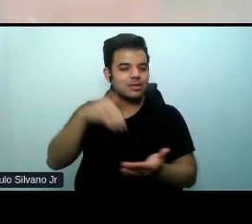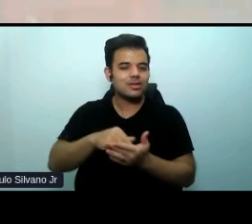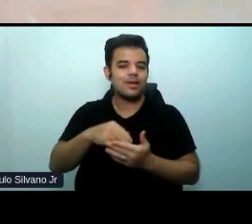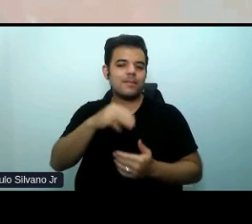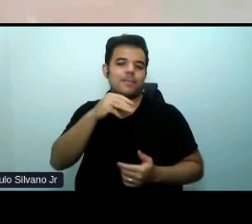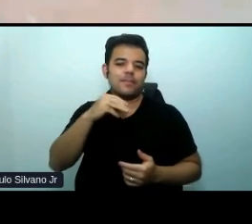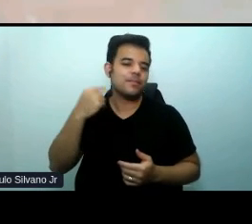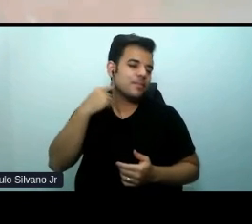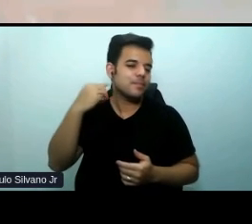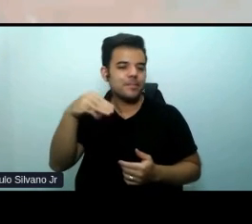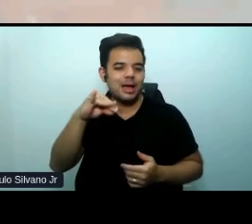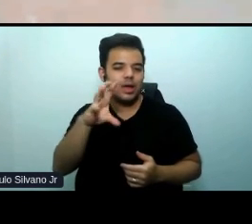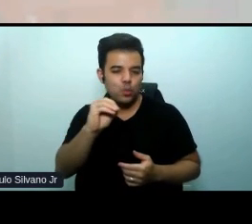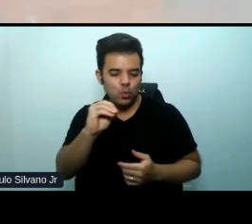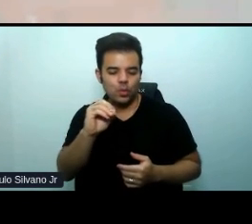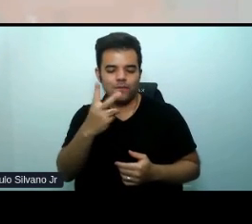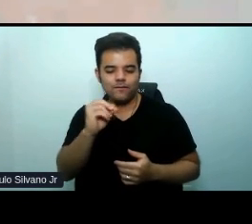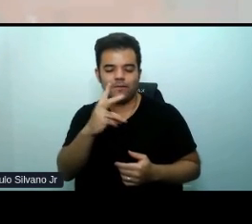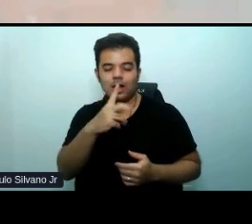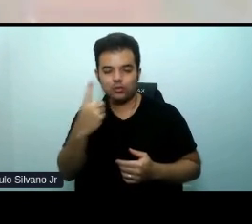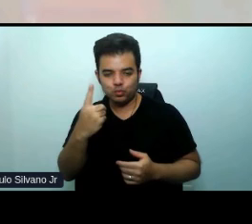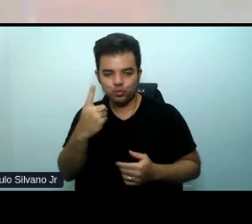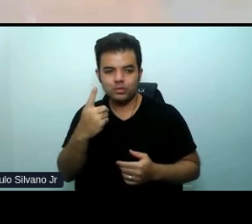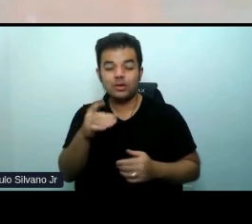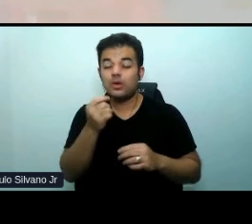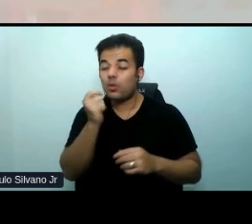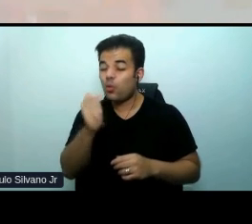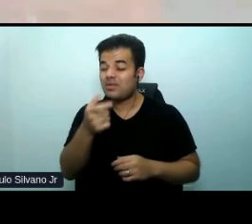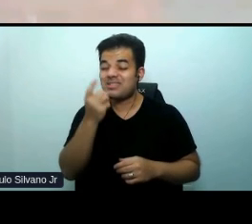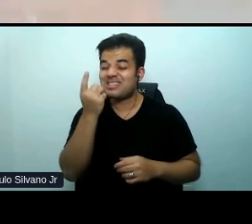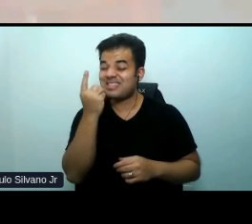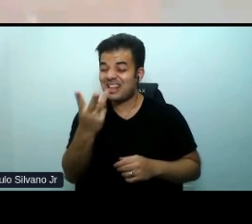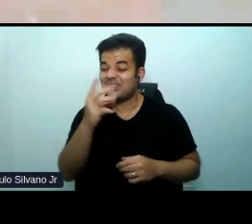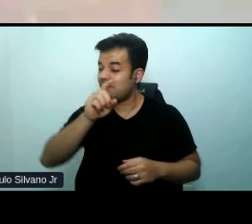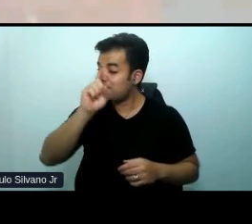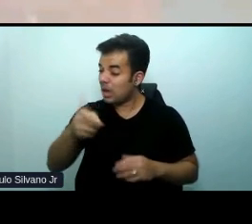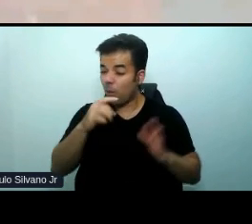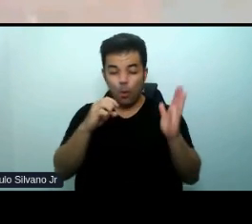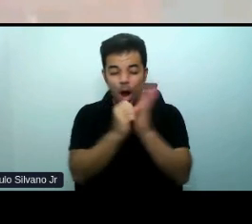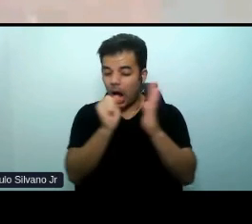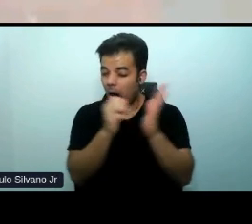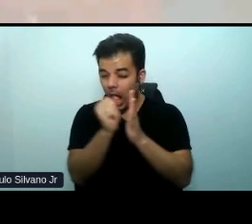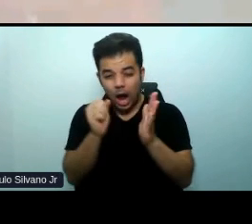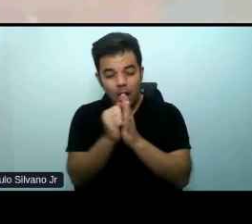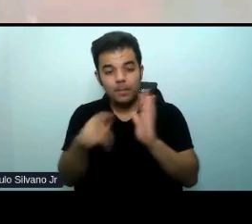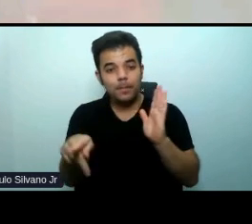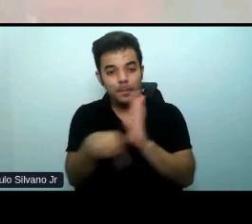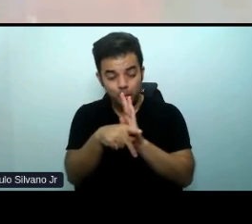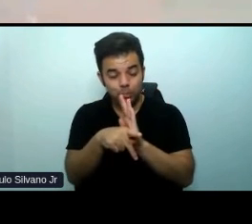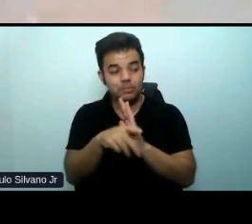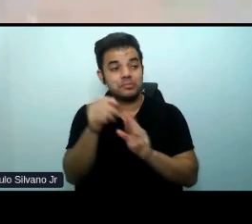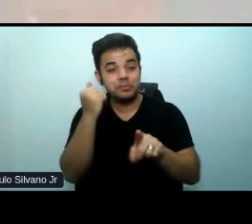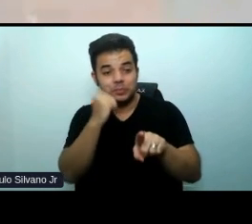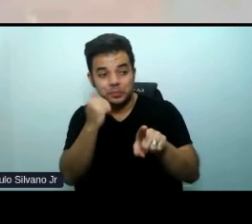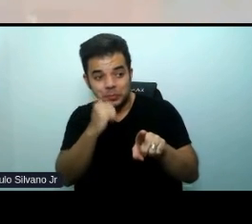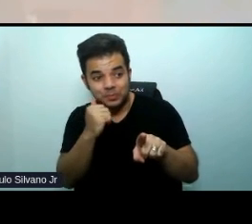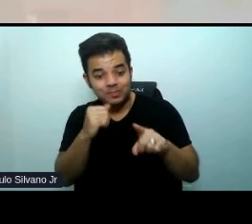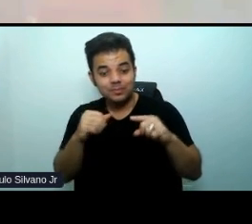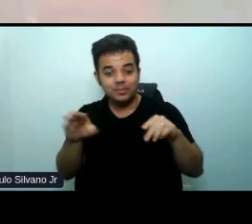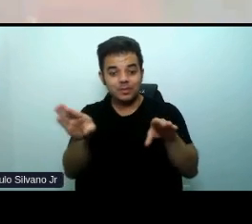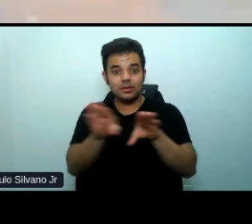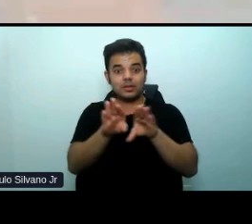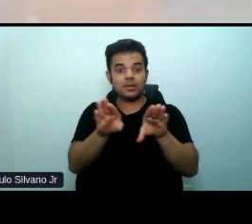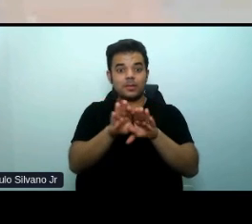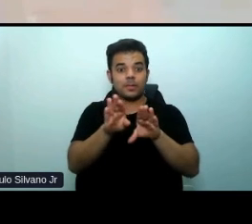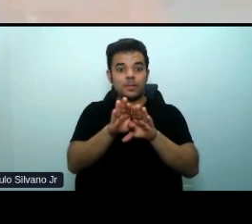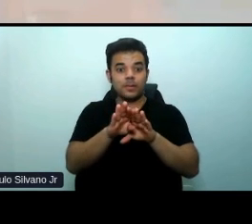2021, foram registradas quase 13 mil candidaturas femininas contra 10 mil no mesmo período